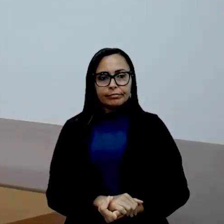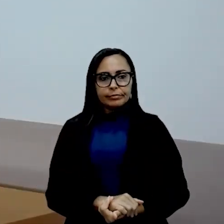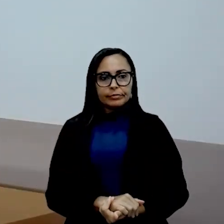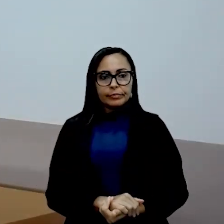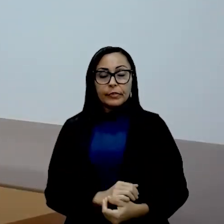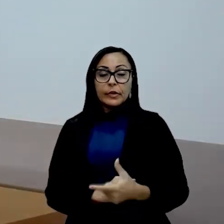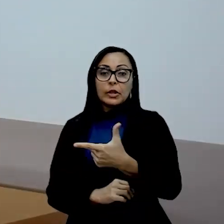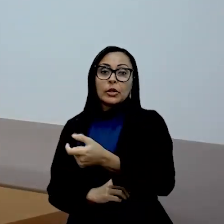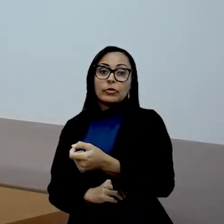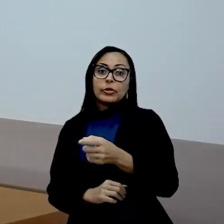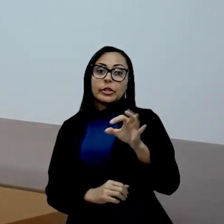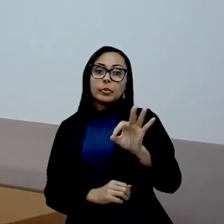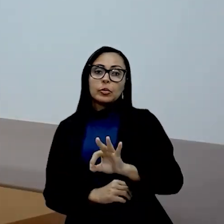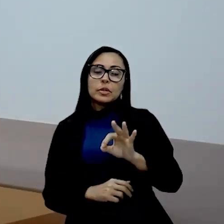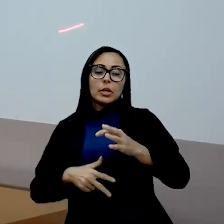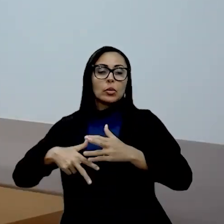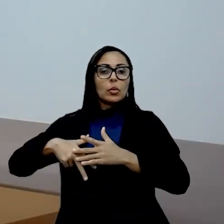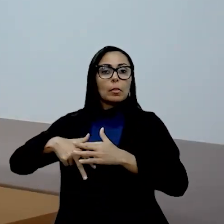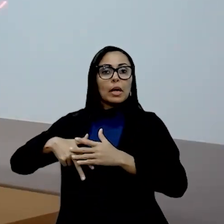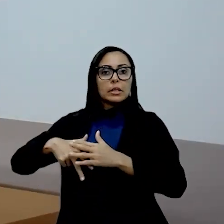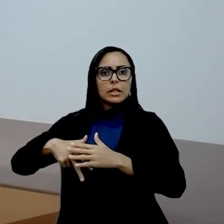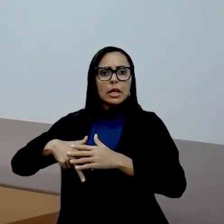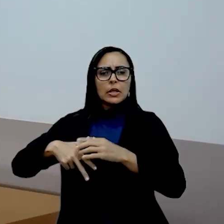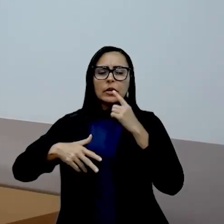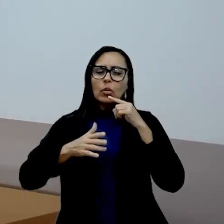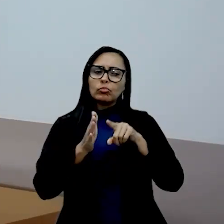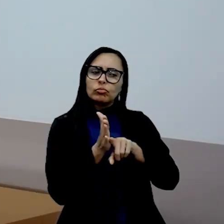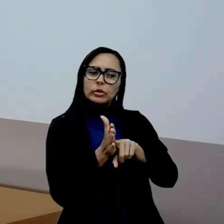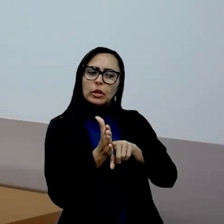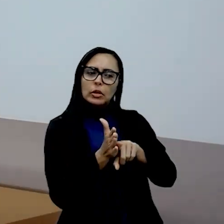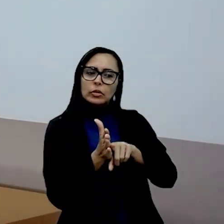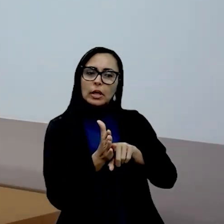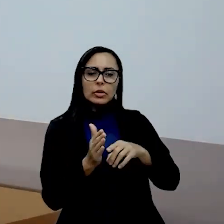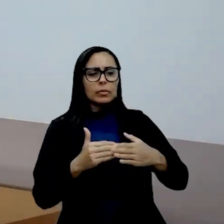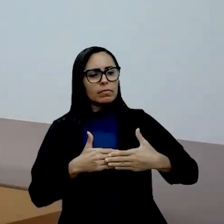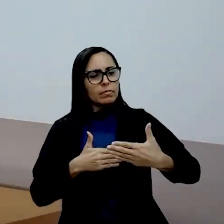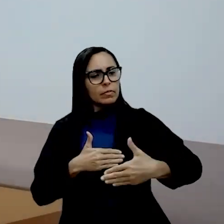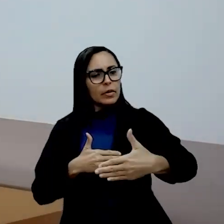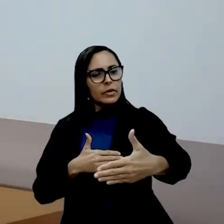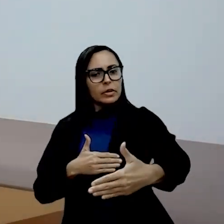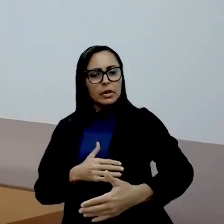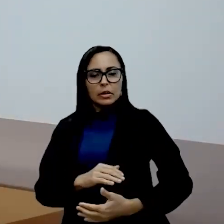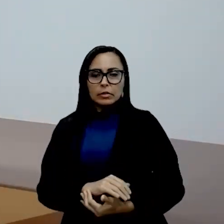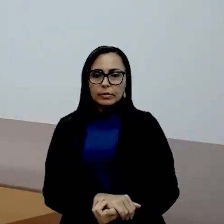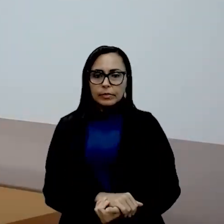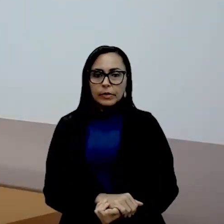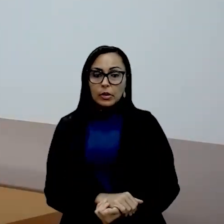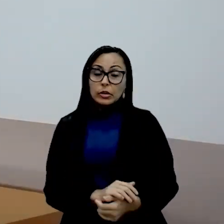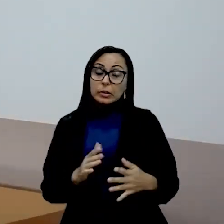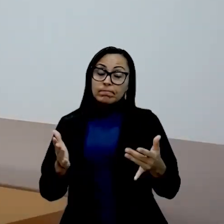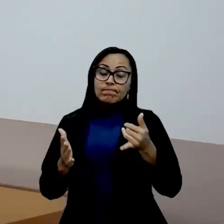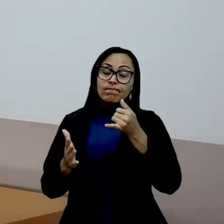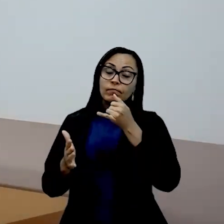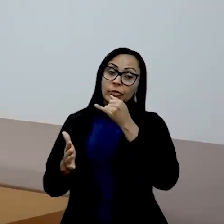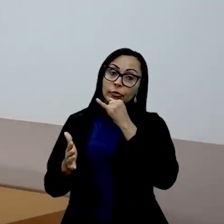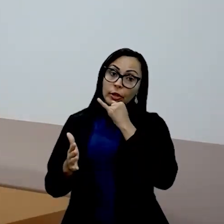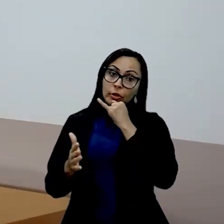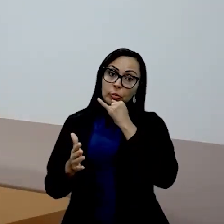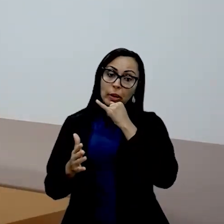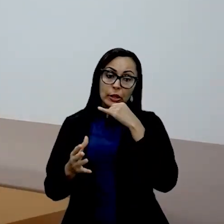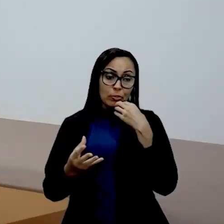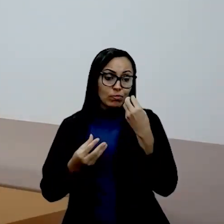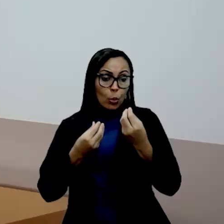20% dos pacientes são diagnosticados em estágios avançados, onde, infelizmente, não há como a gente